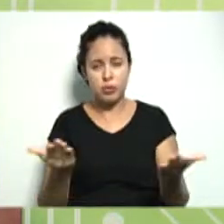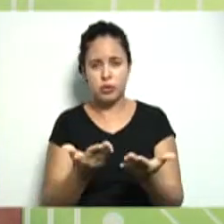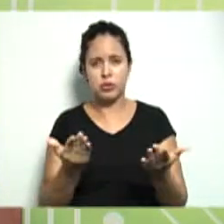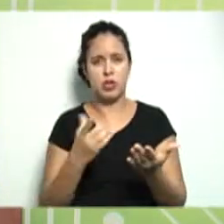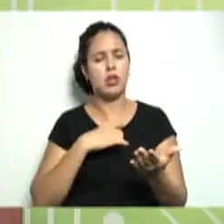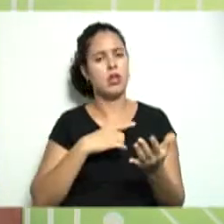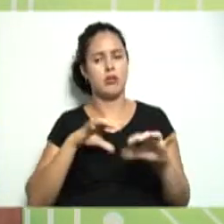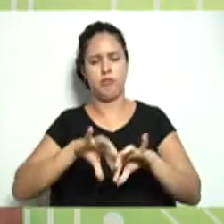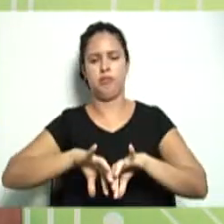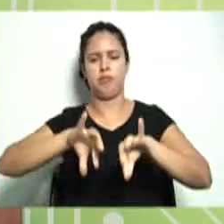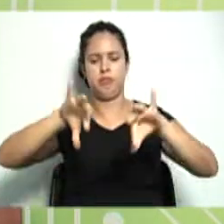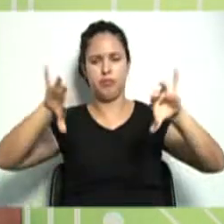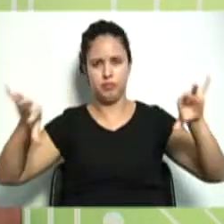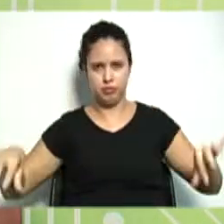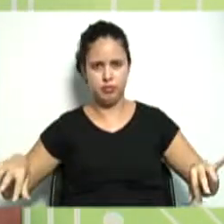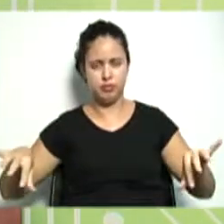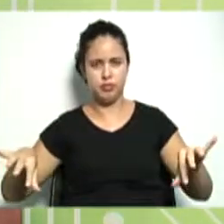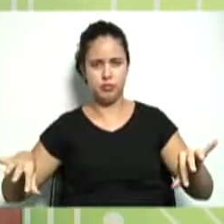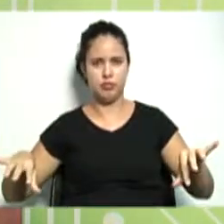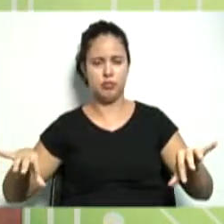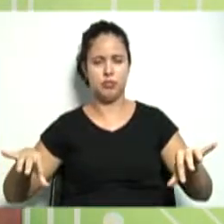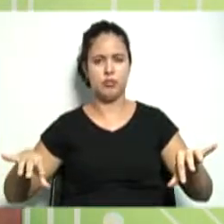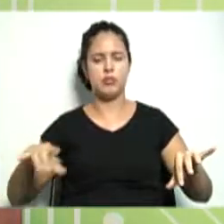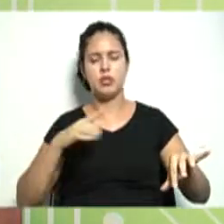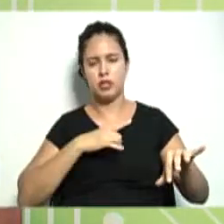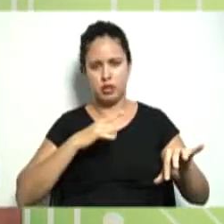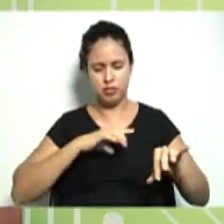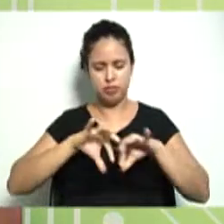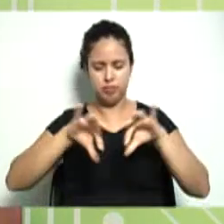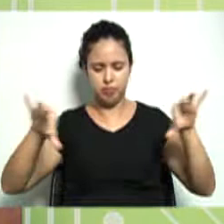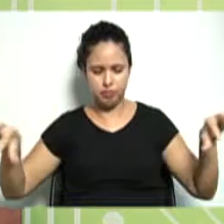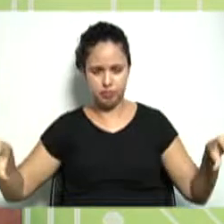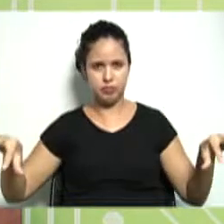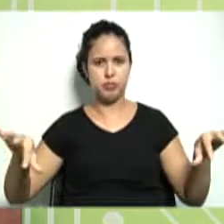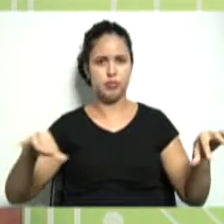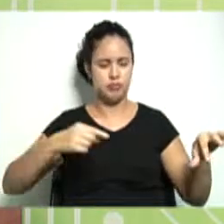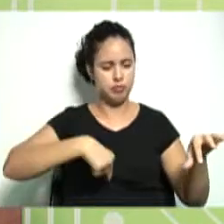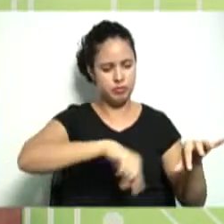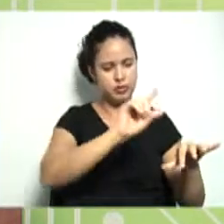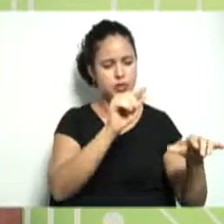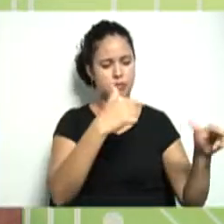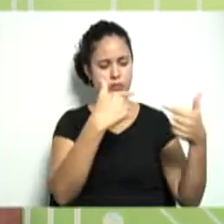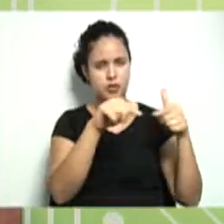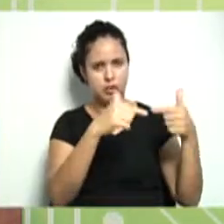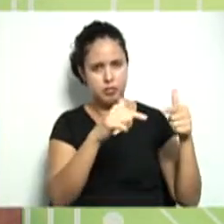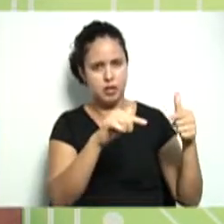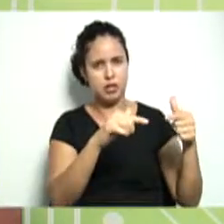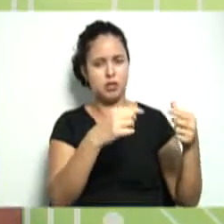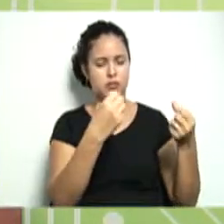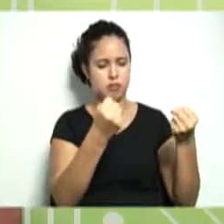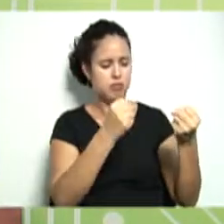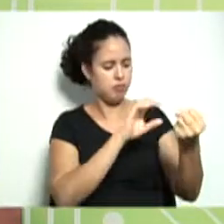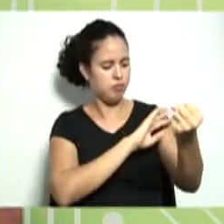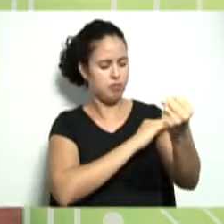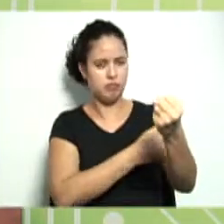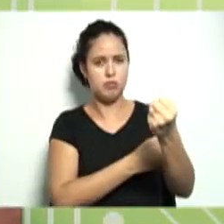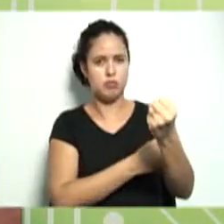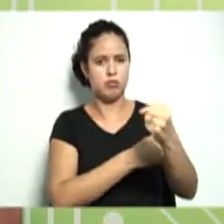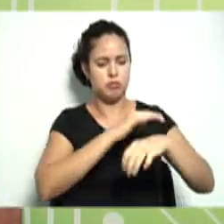essa separação. Em algum momento há essa separação entre aqueles que vão realizar um